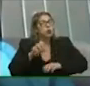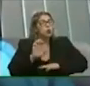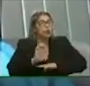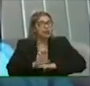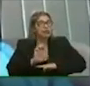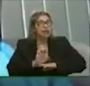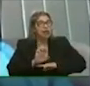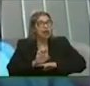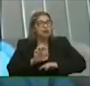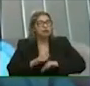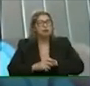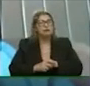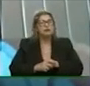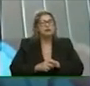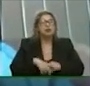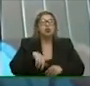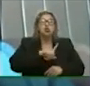governos,